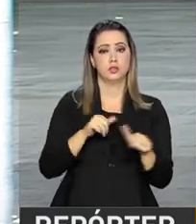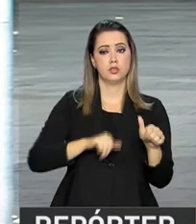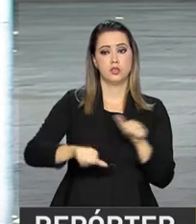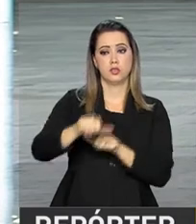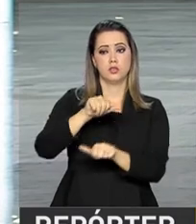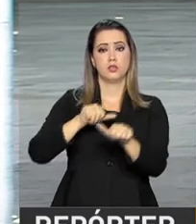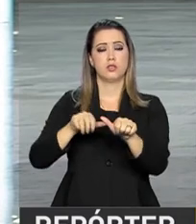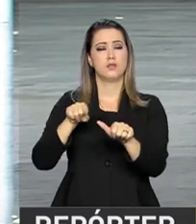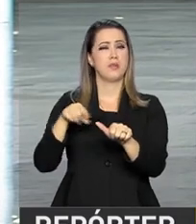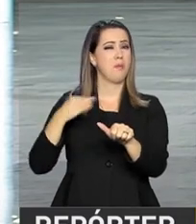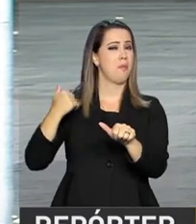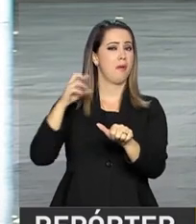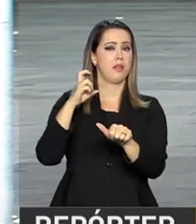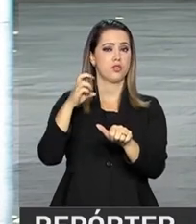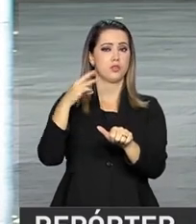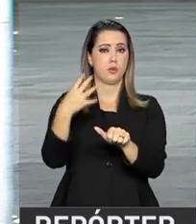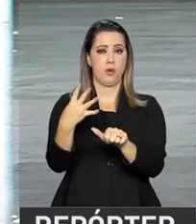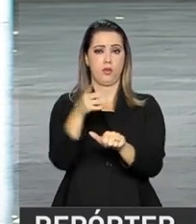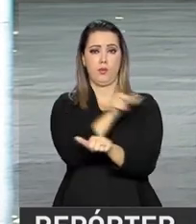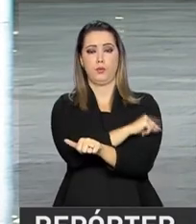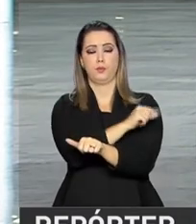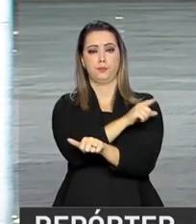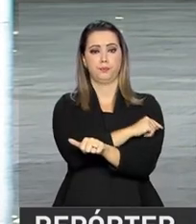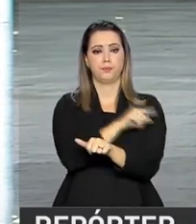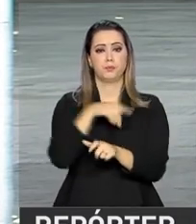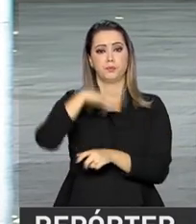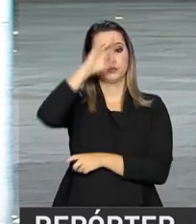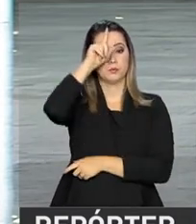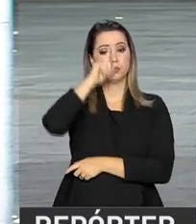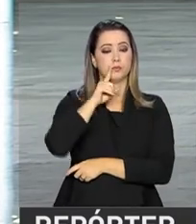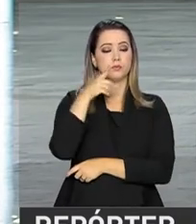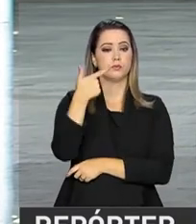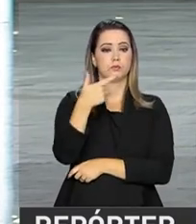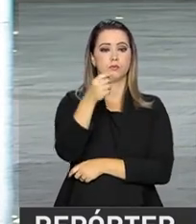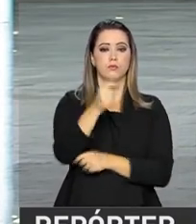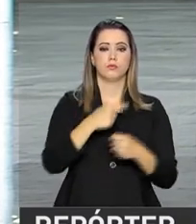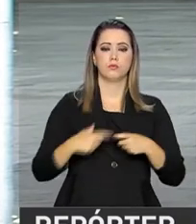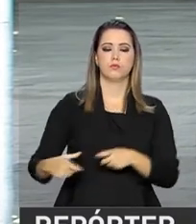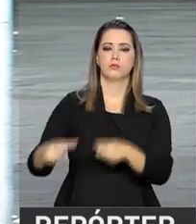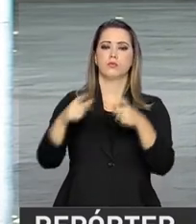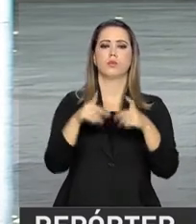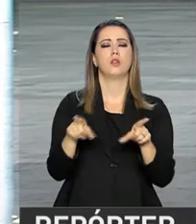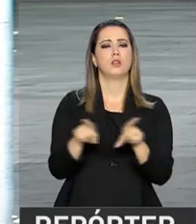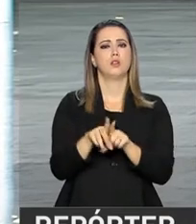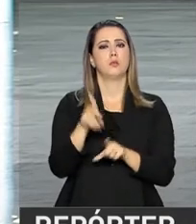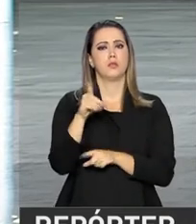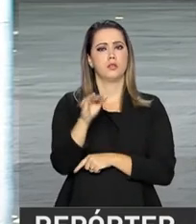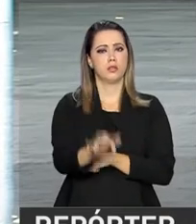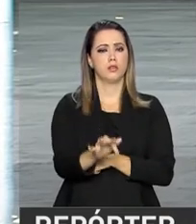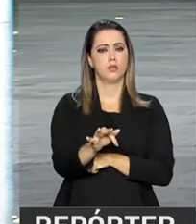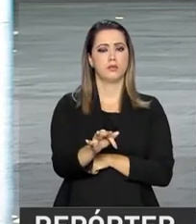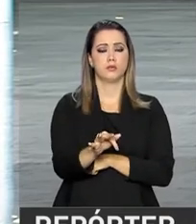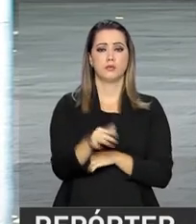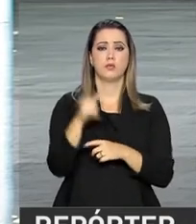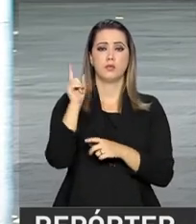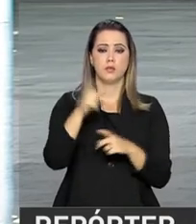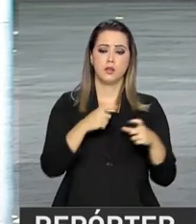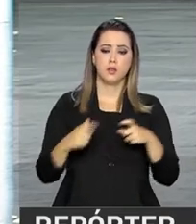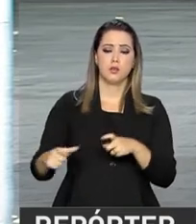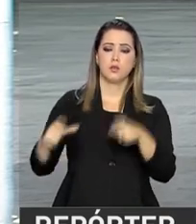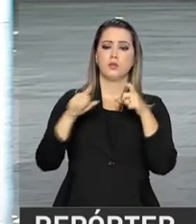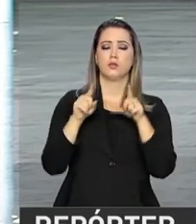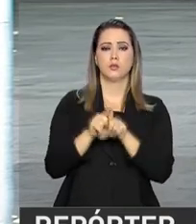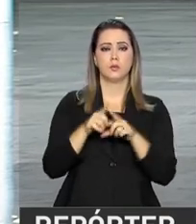54 milhões de doses da vacina contra a febre amarela para 20 estados eo distrito federal são unidades da